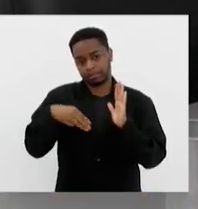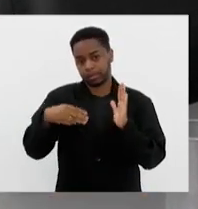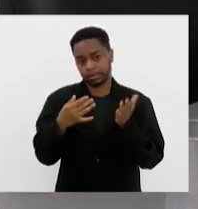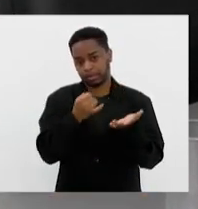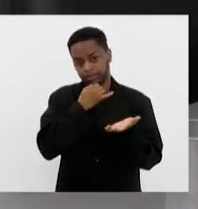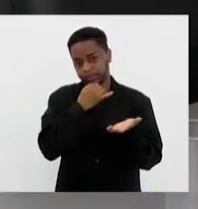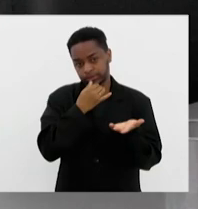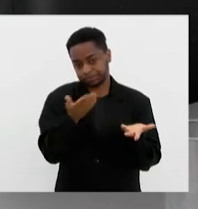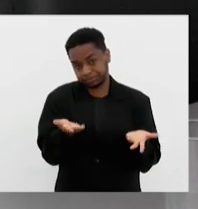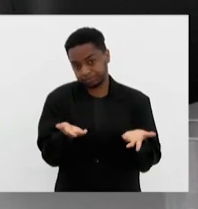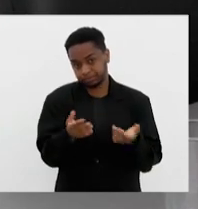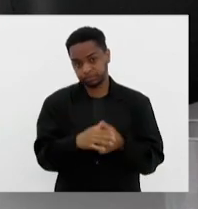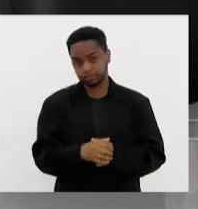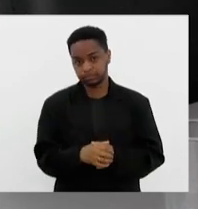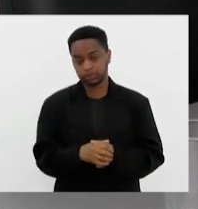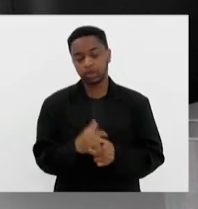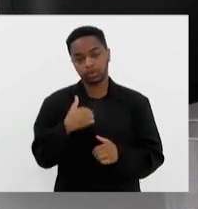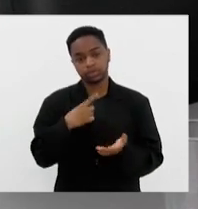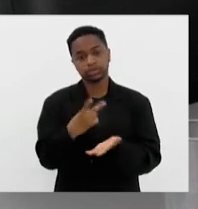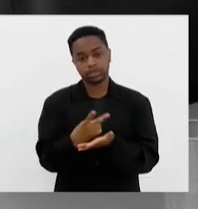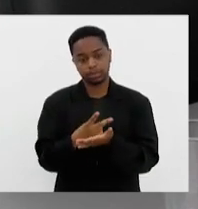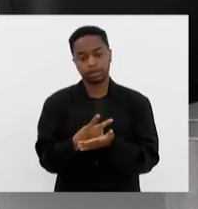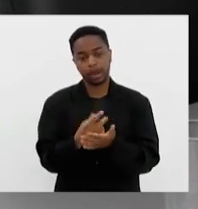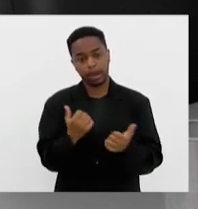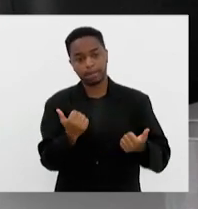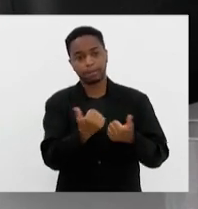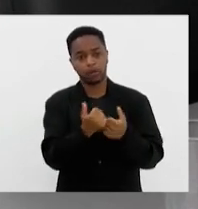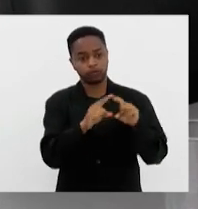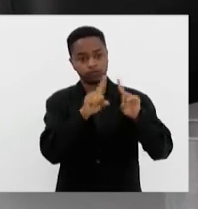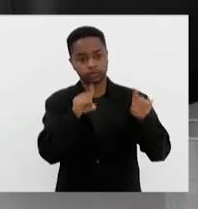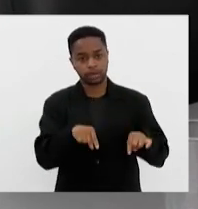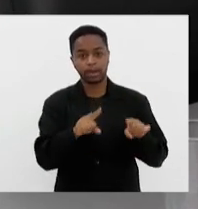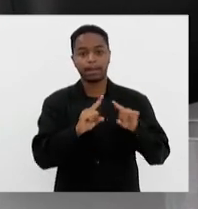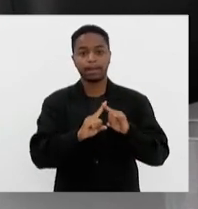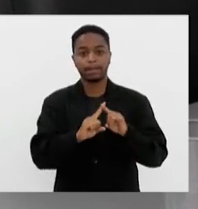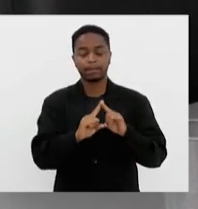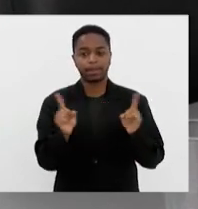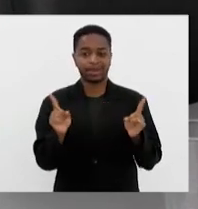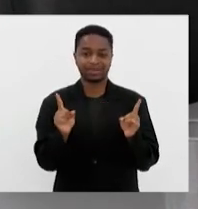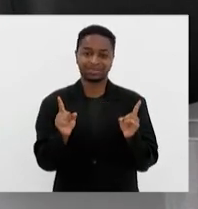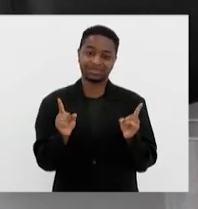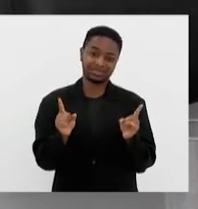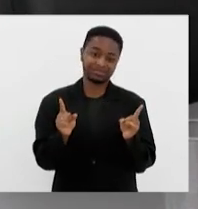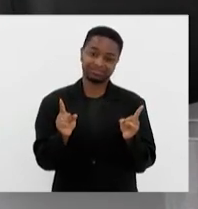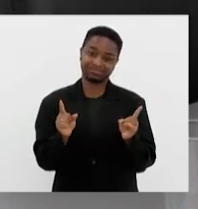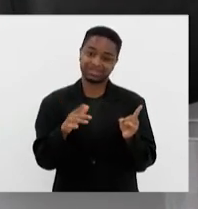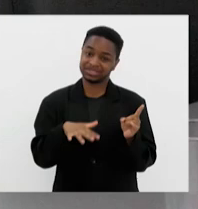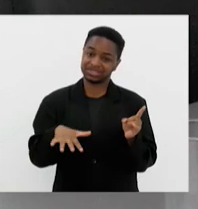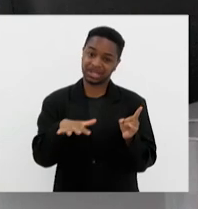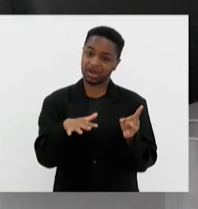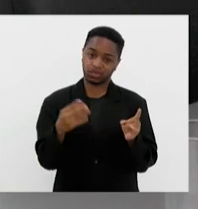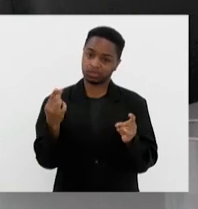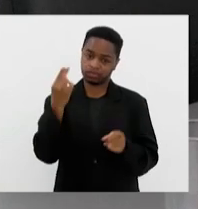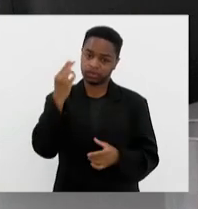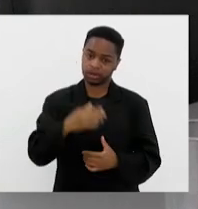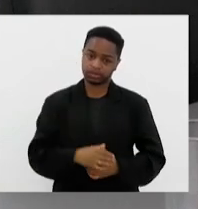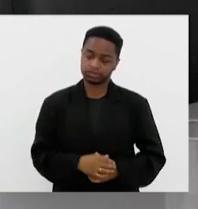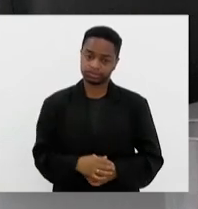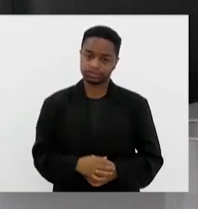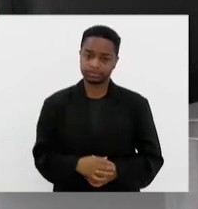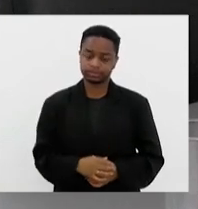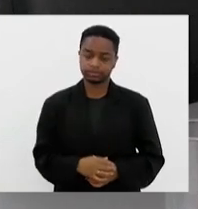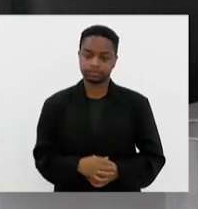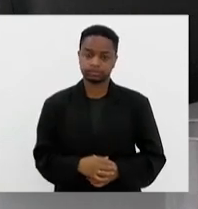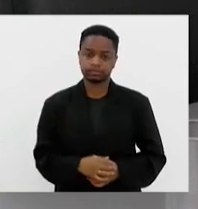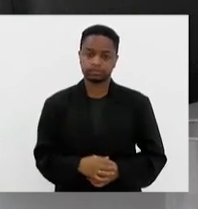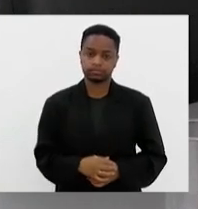Então, sou sempre favorável ao servidor, ainda mais se tratando de servidor militar, mas de forma genérica é difícil, né?